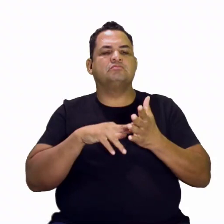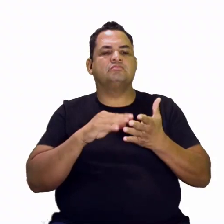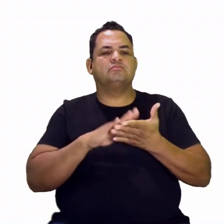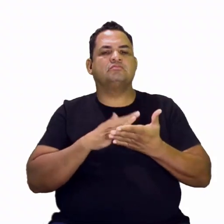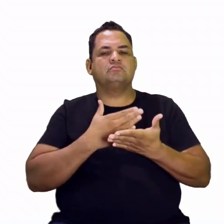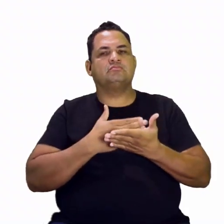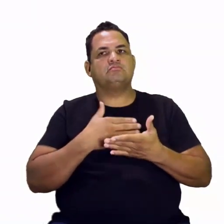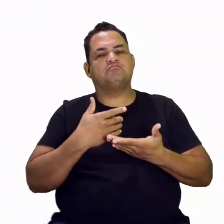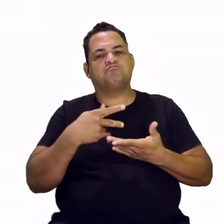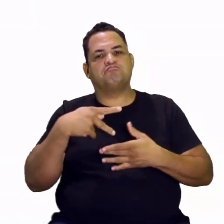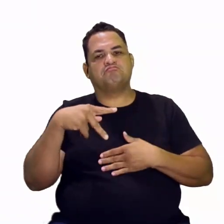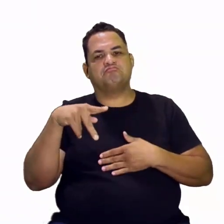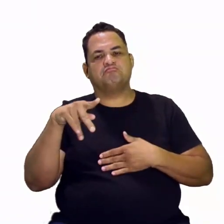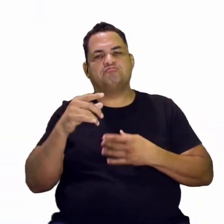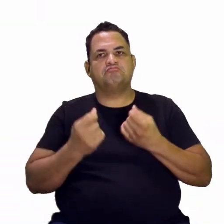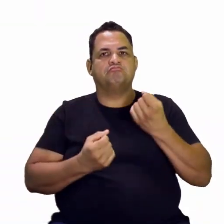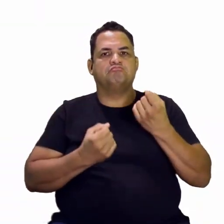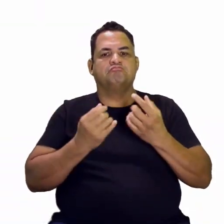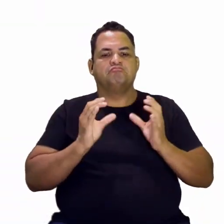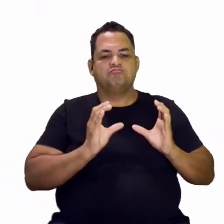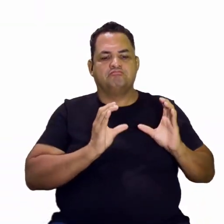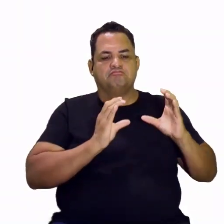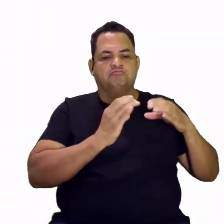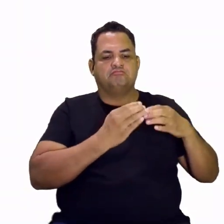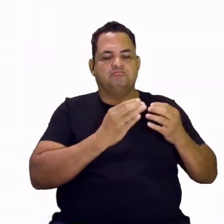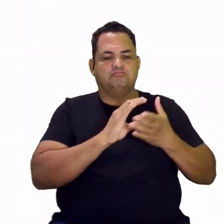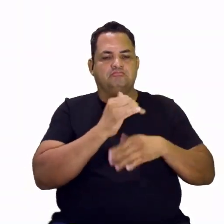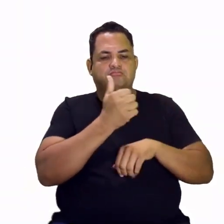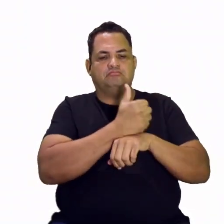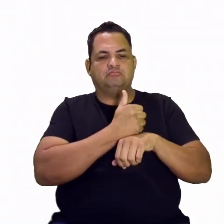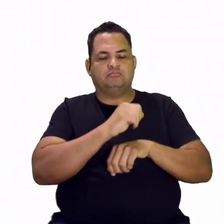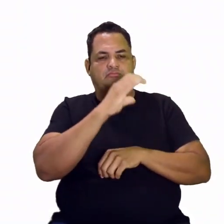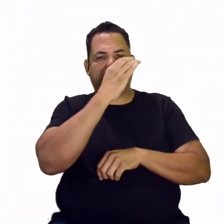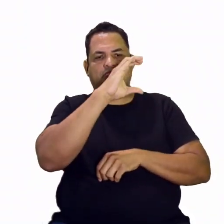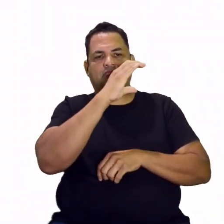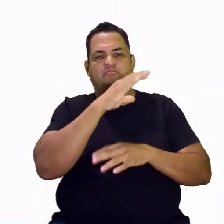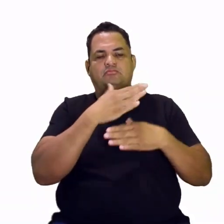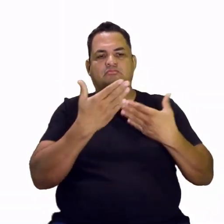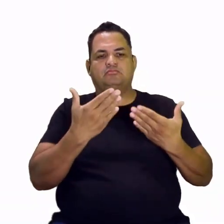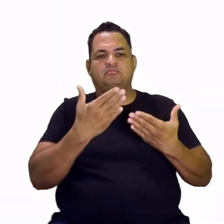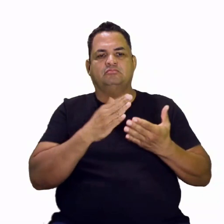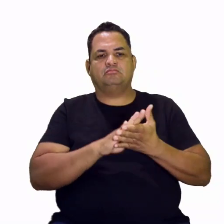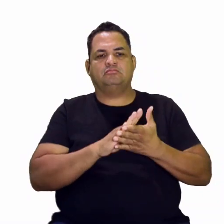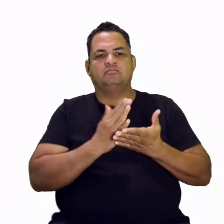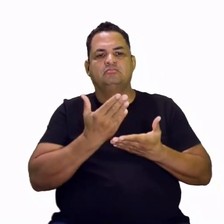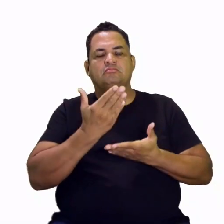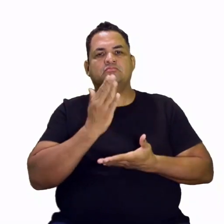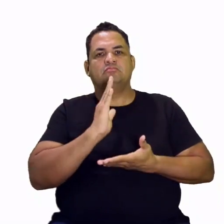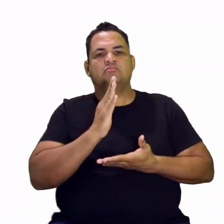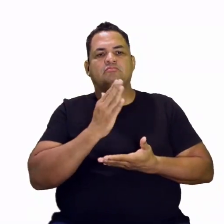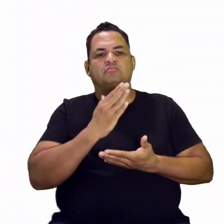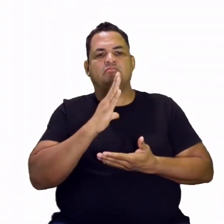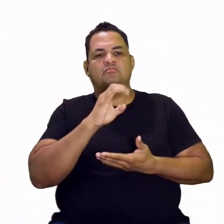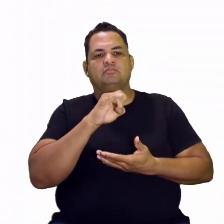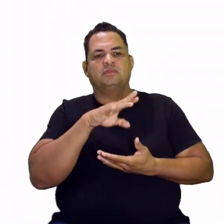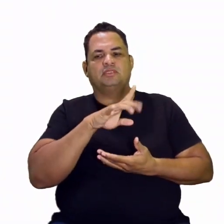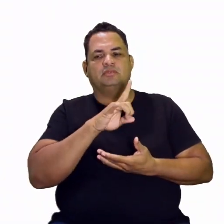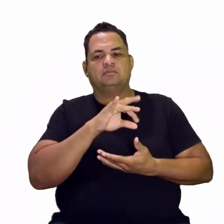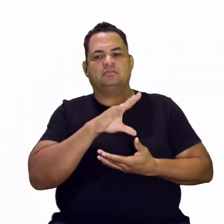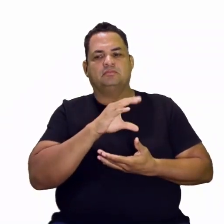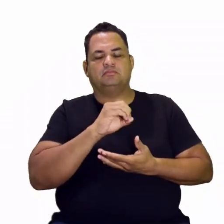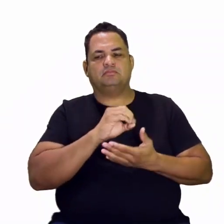Para alguns, né, algum grupo de cientistas, eles já consideram esses